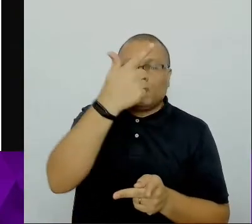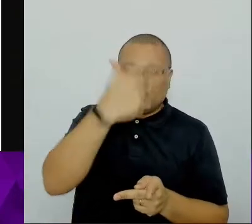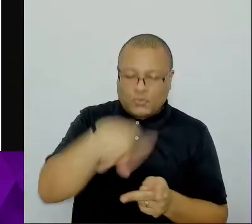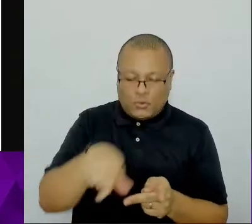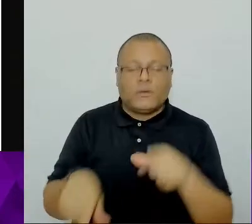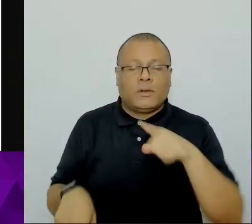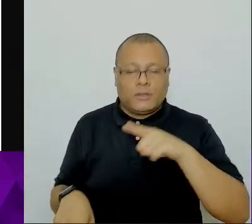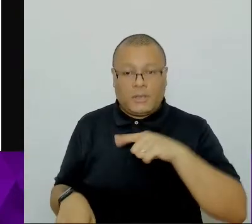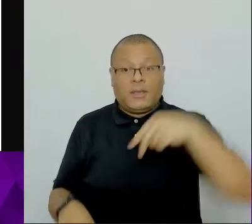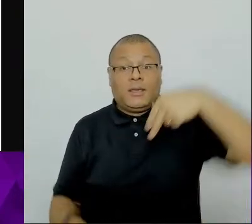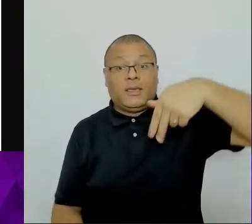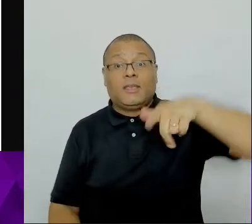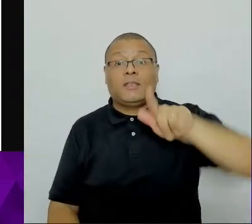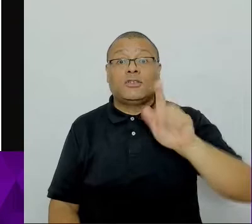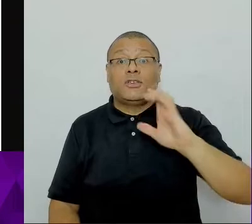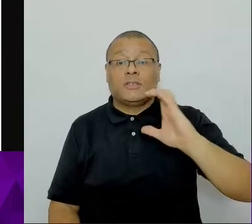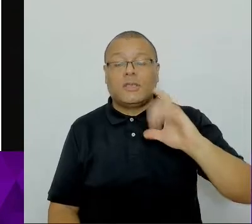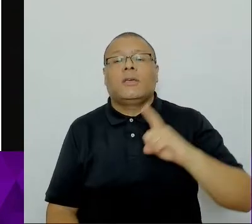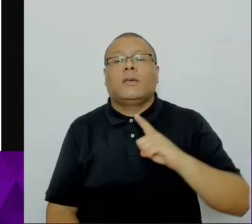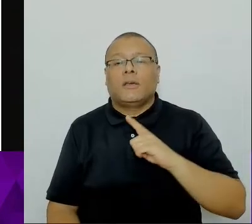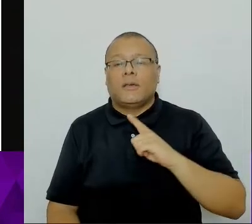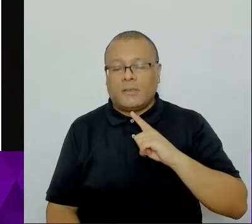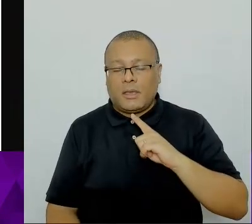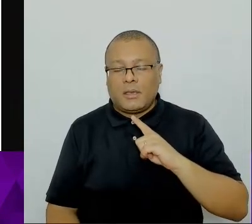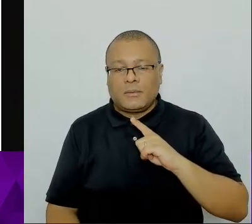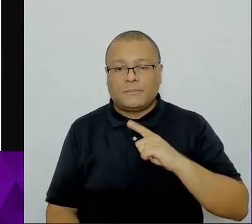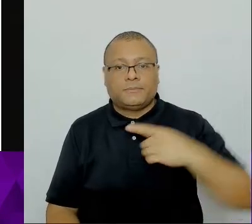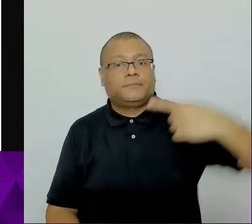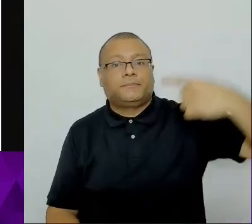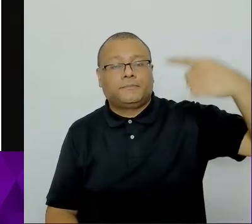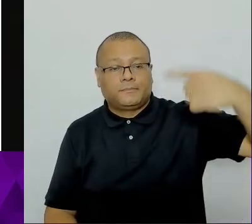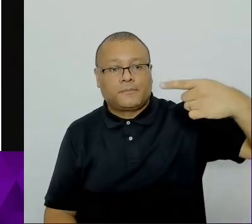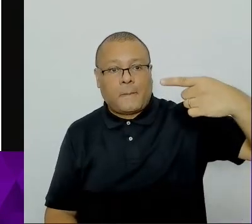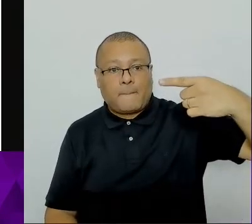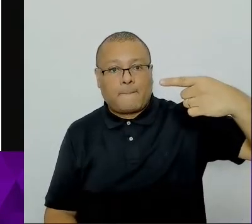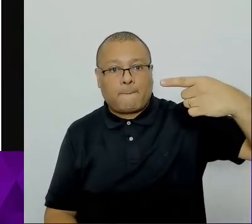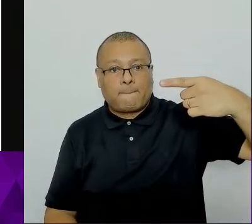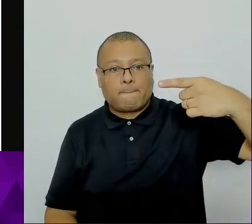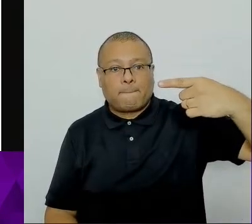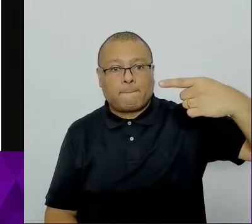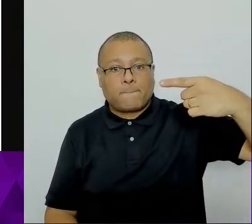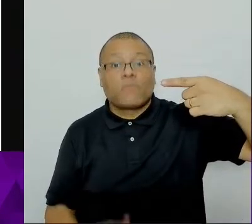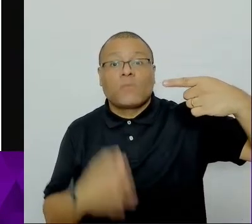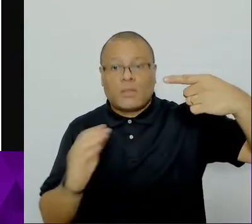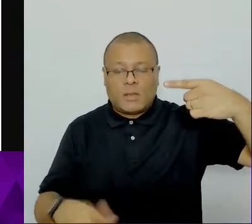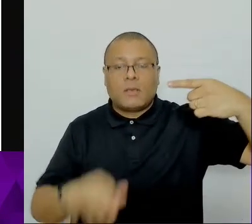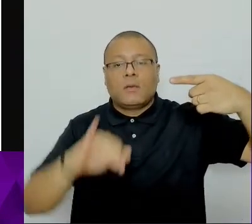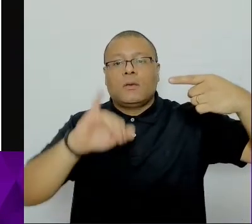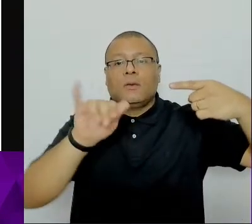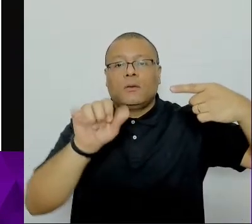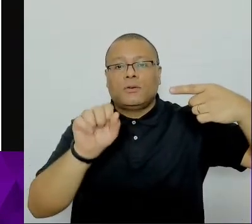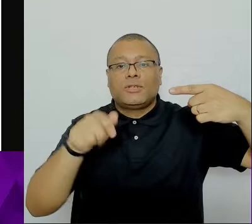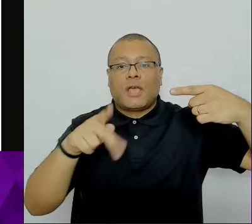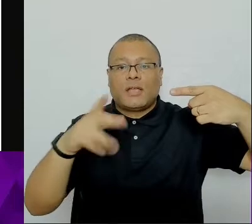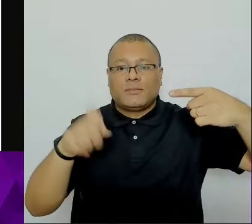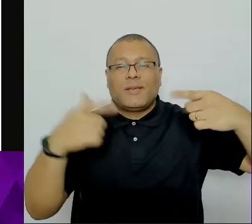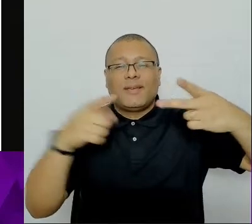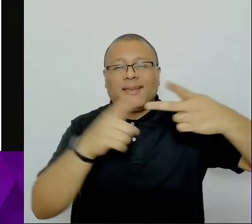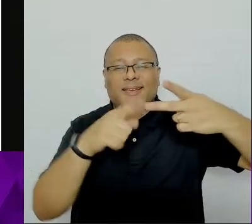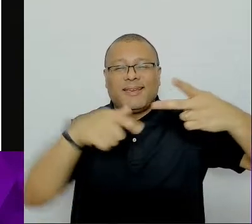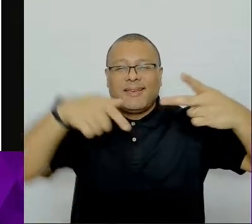do NGC, a gente tem a parte tem o Jasper, tem o QuartzNet, que foi o que eu